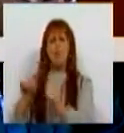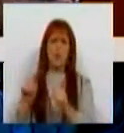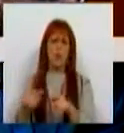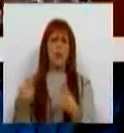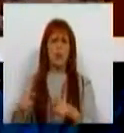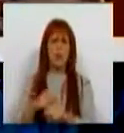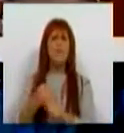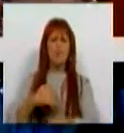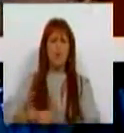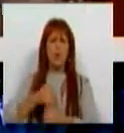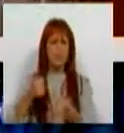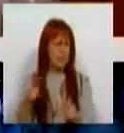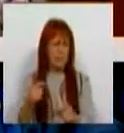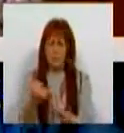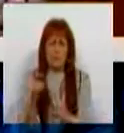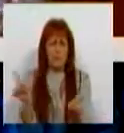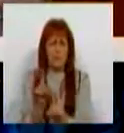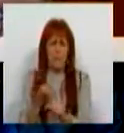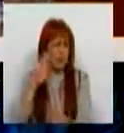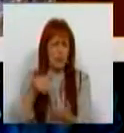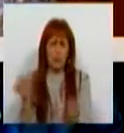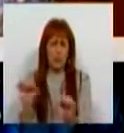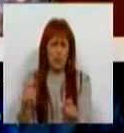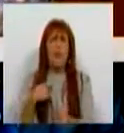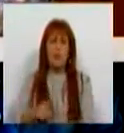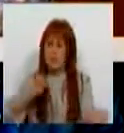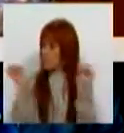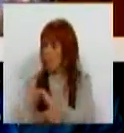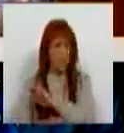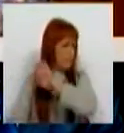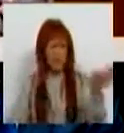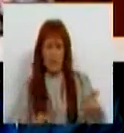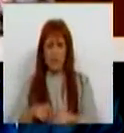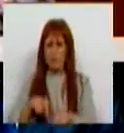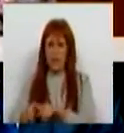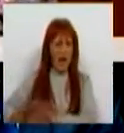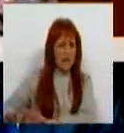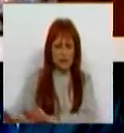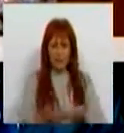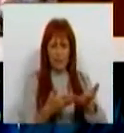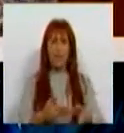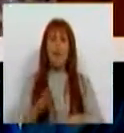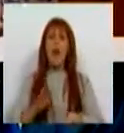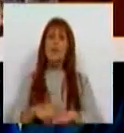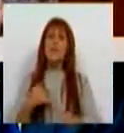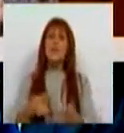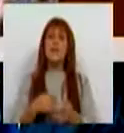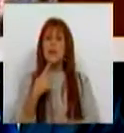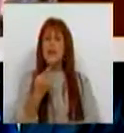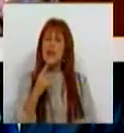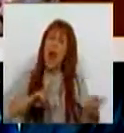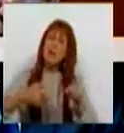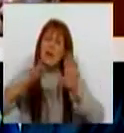que tinha funcionado, não funcionou, não resultou e nós temos que virar a página a essa política. E é por isso que é necessário afirmar